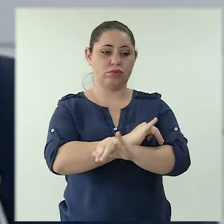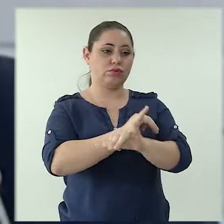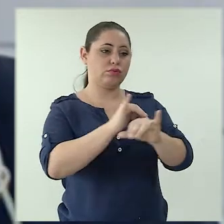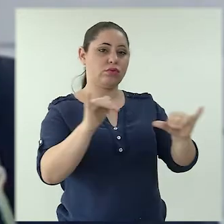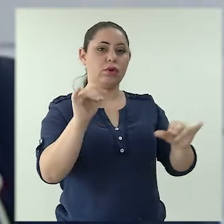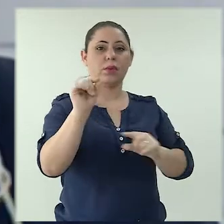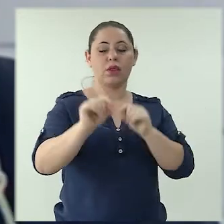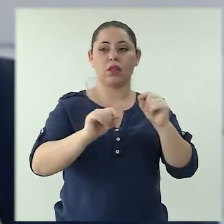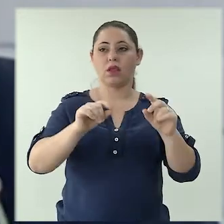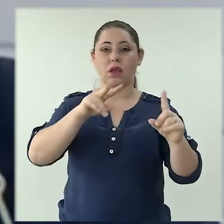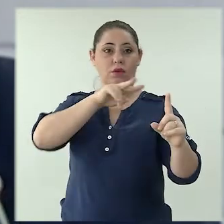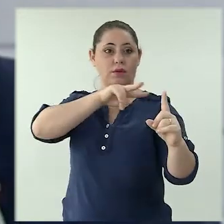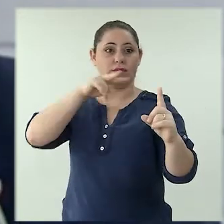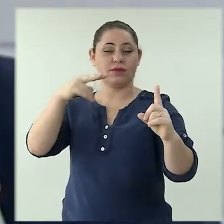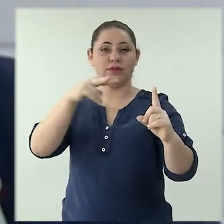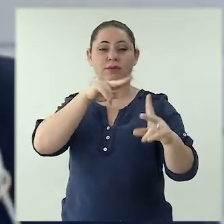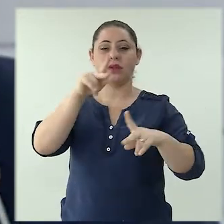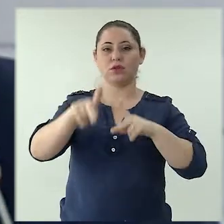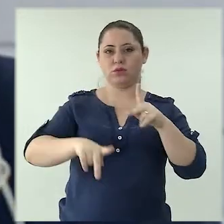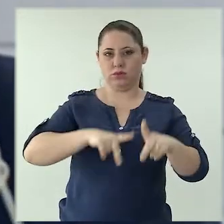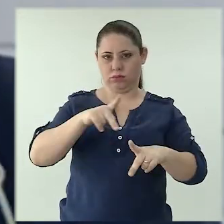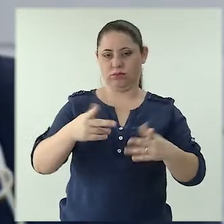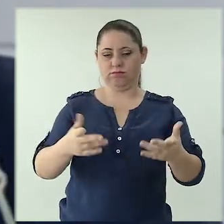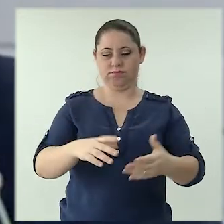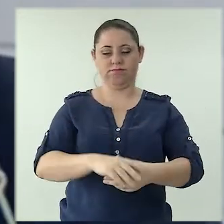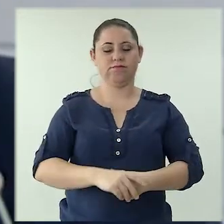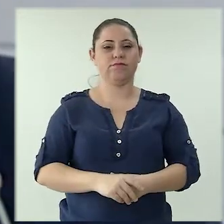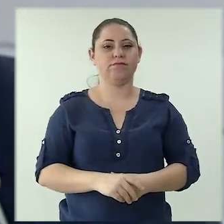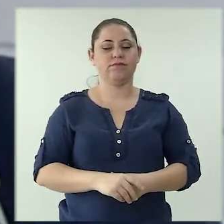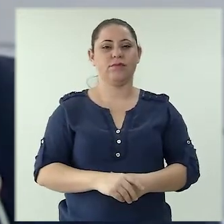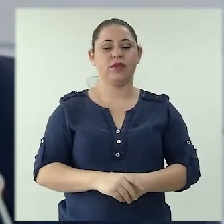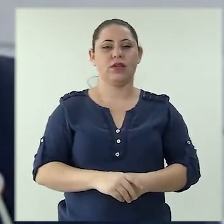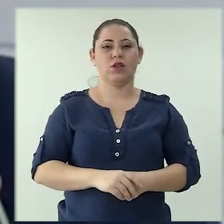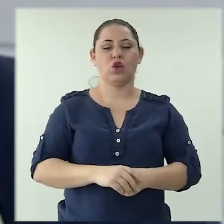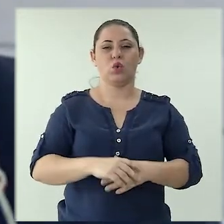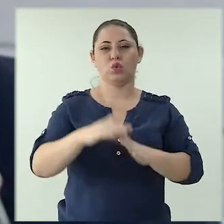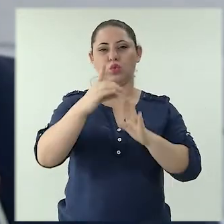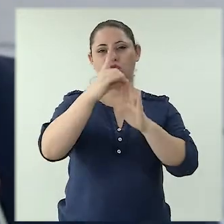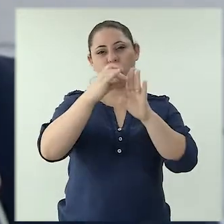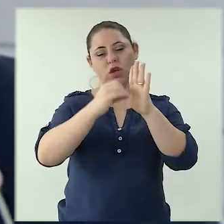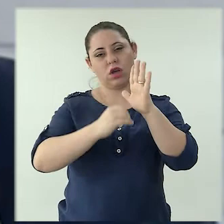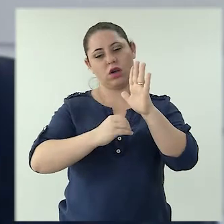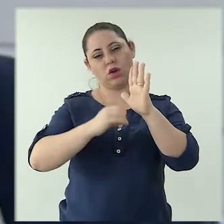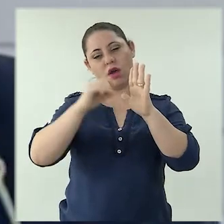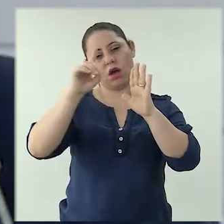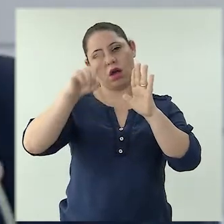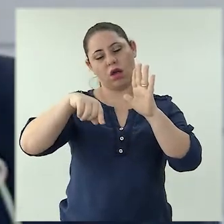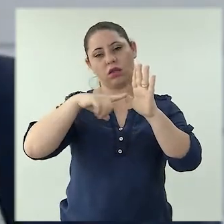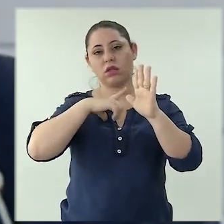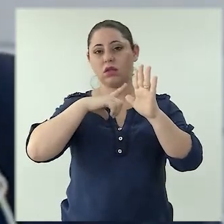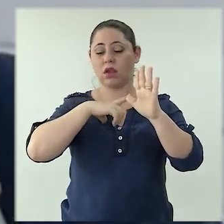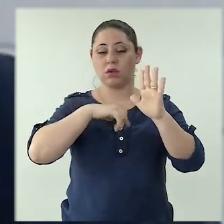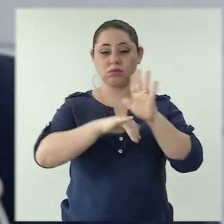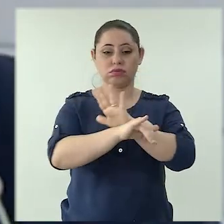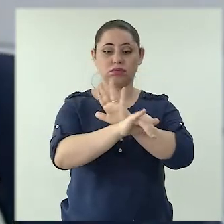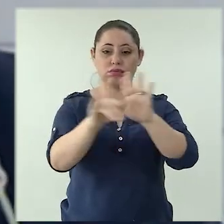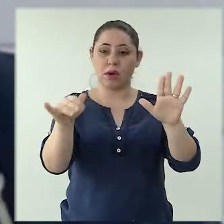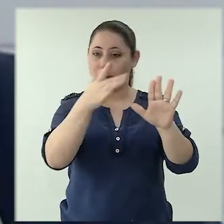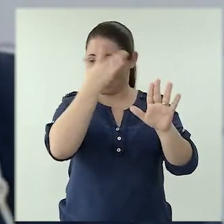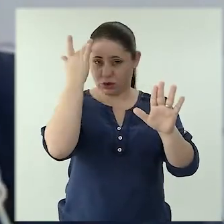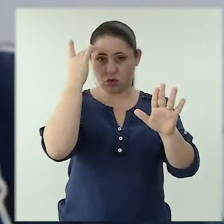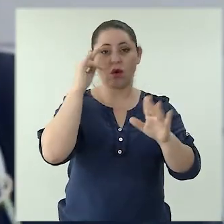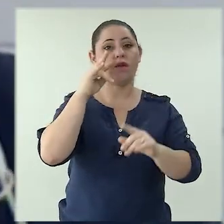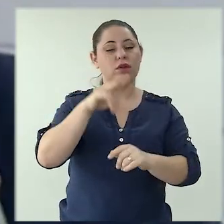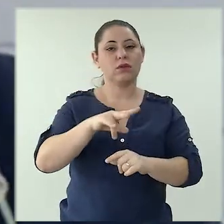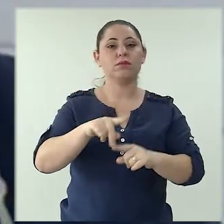circulação para que tenha visibilidade popular, né? Então a gente publica nesses diários para que tenha essa visibilidade popular. Mas